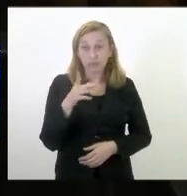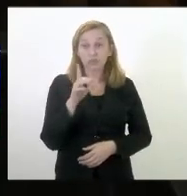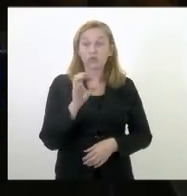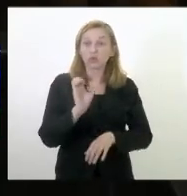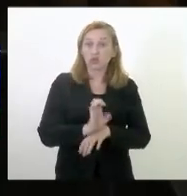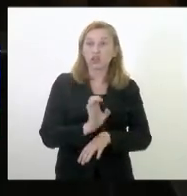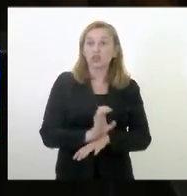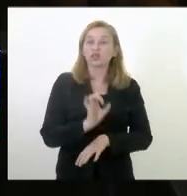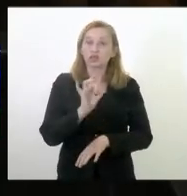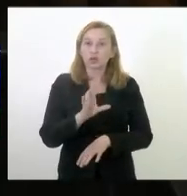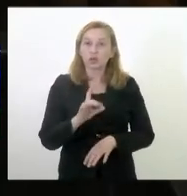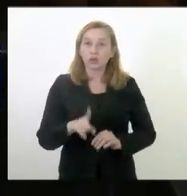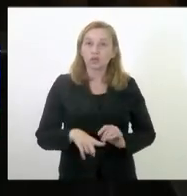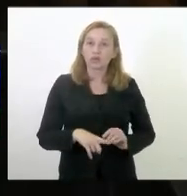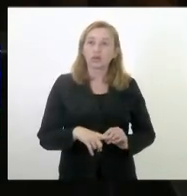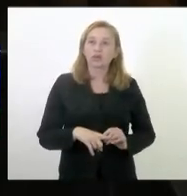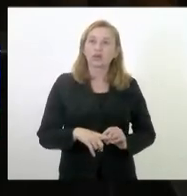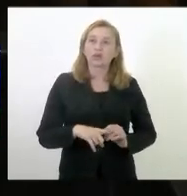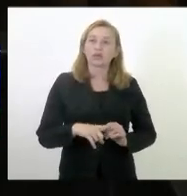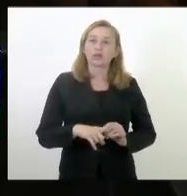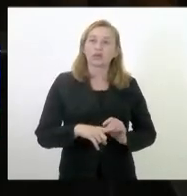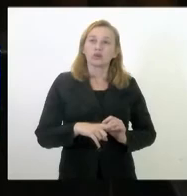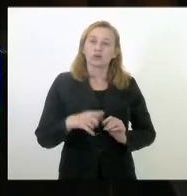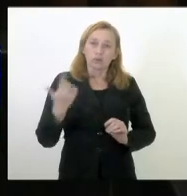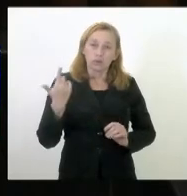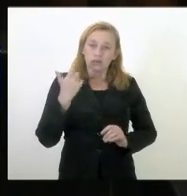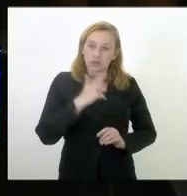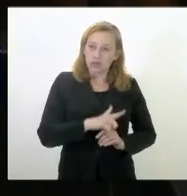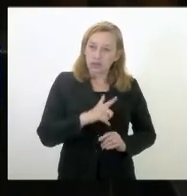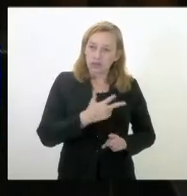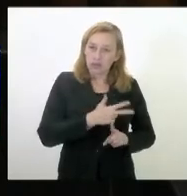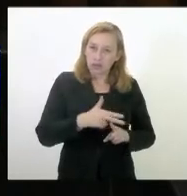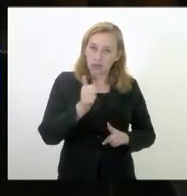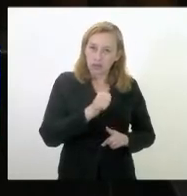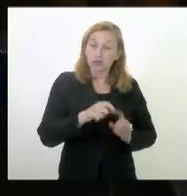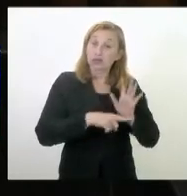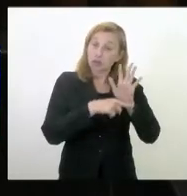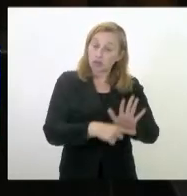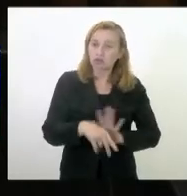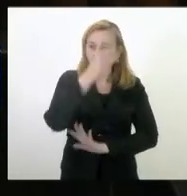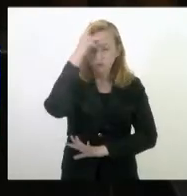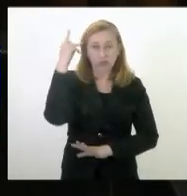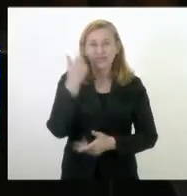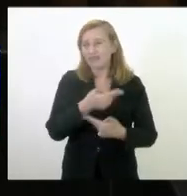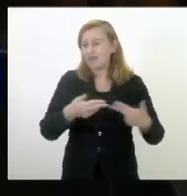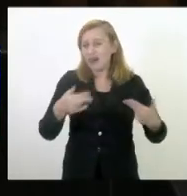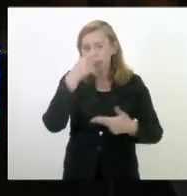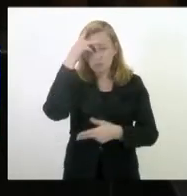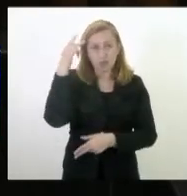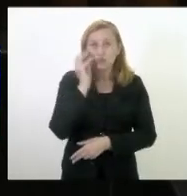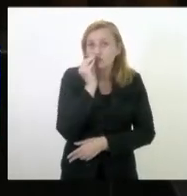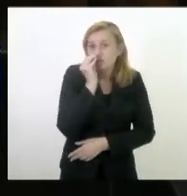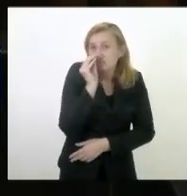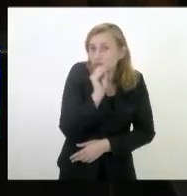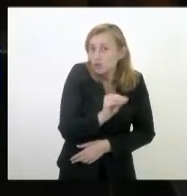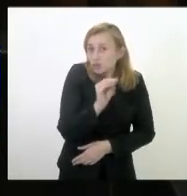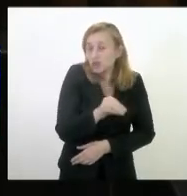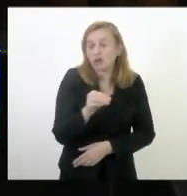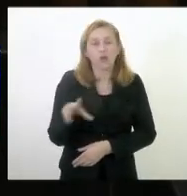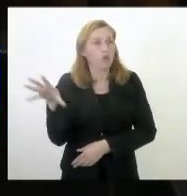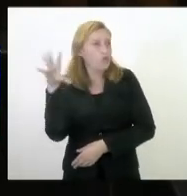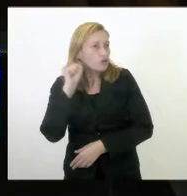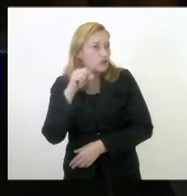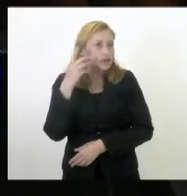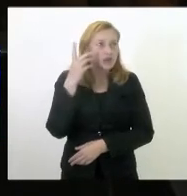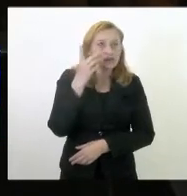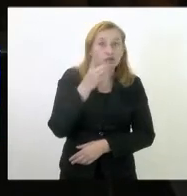se ele incluir as pessoas. E a grande maioria das pessoas hoje estão excluídas. Eu escutei atentamente as palavras do